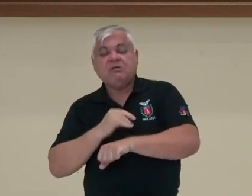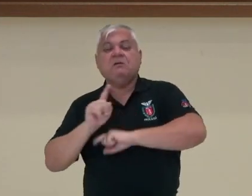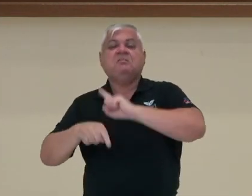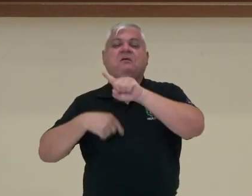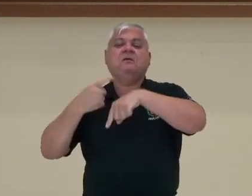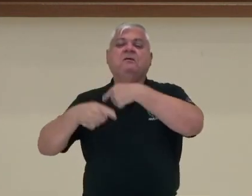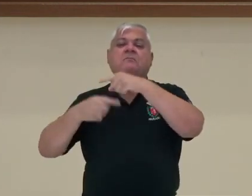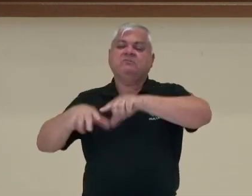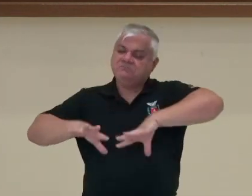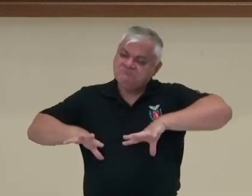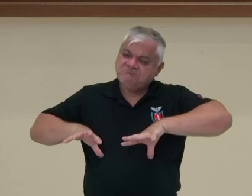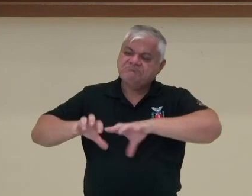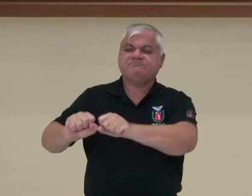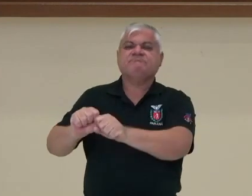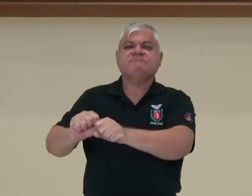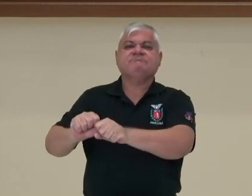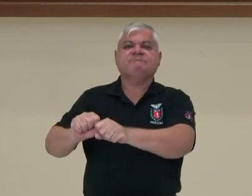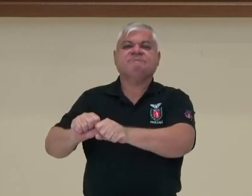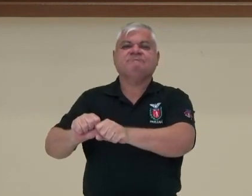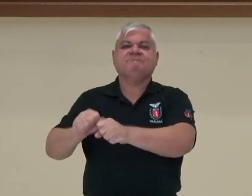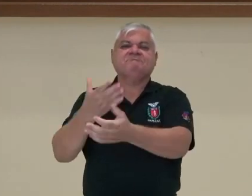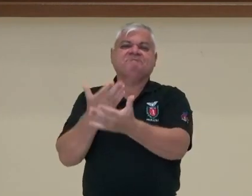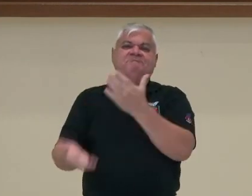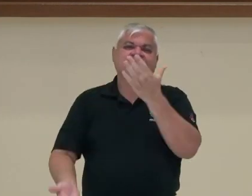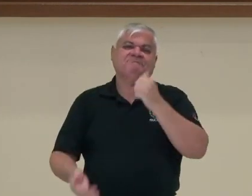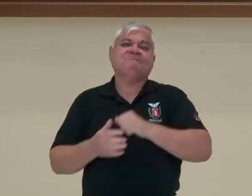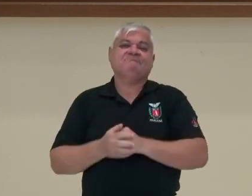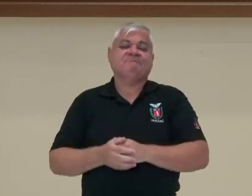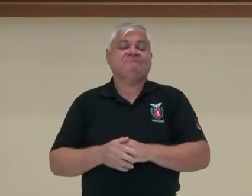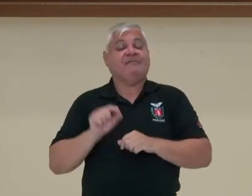dominados pelos espanhóis. E essa então foi